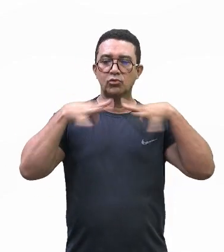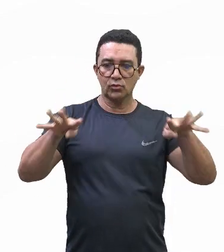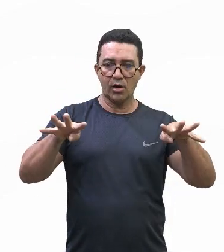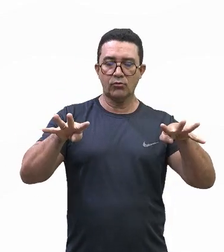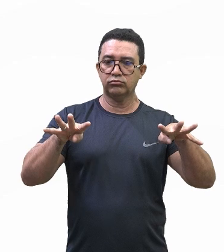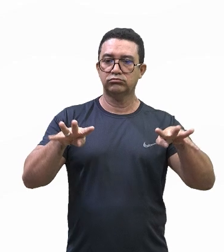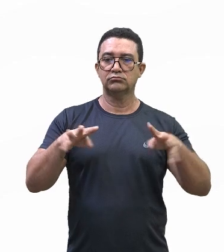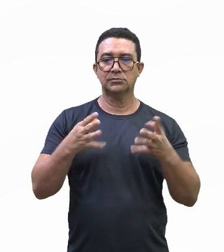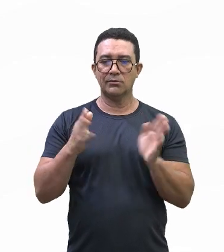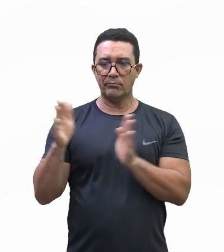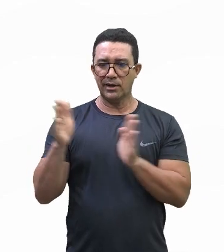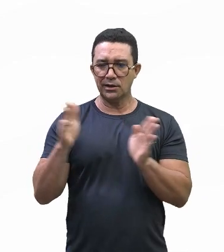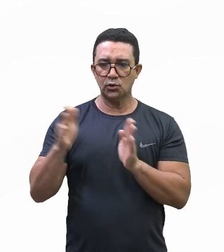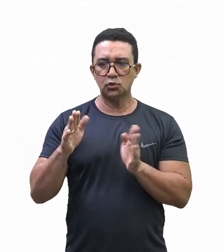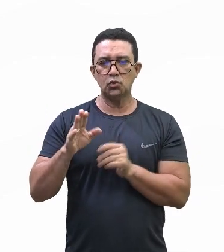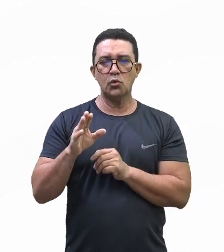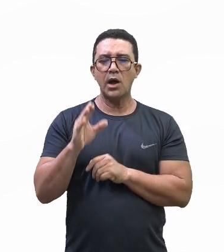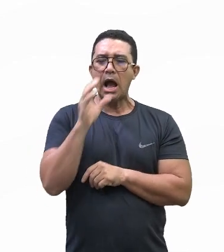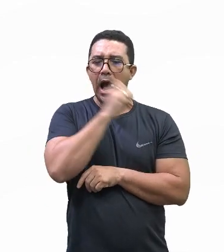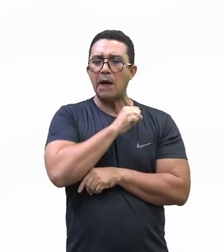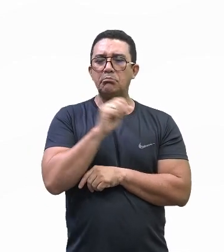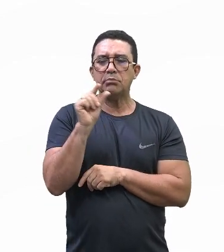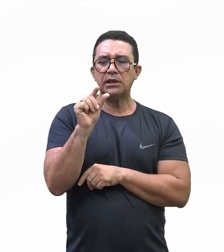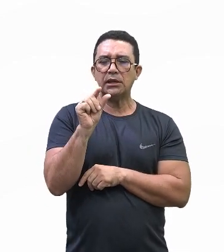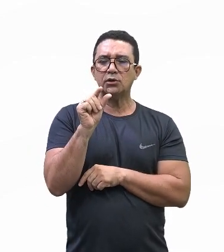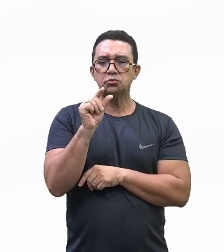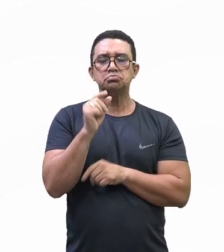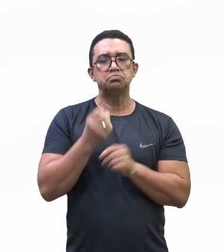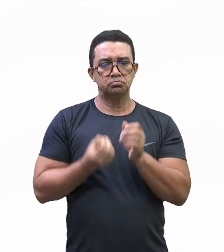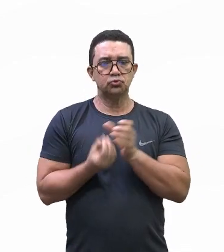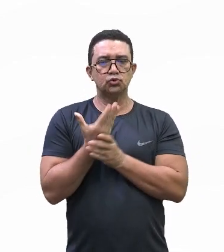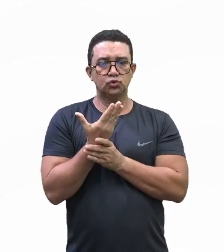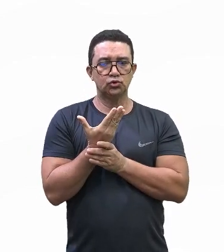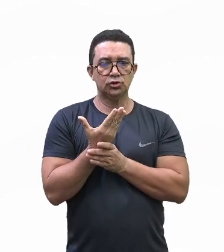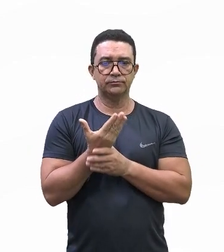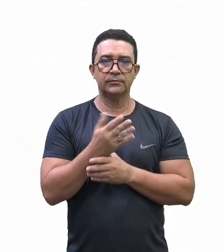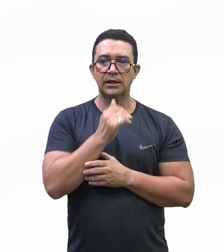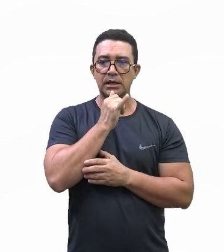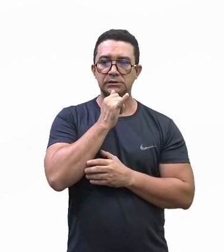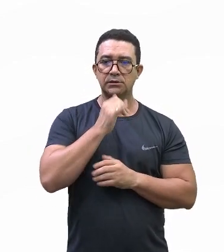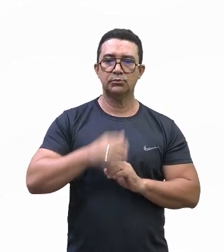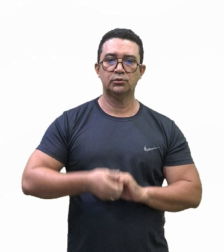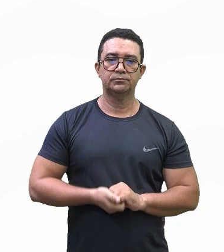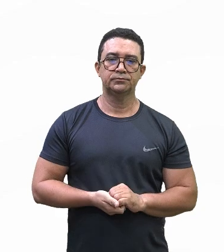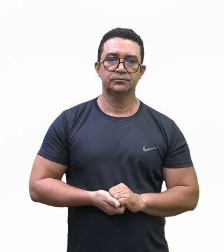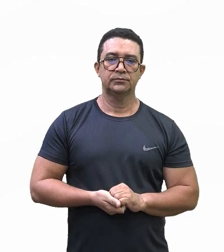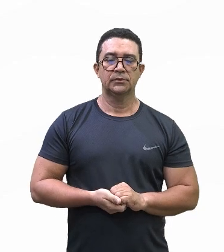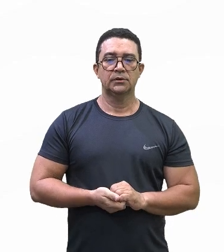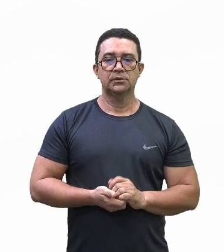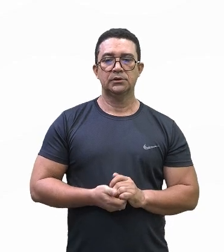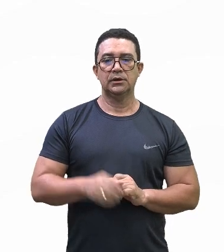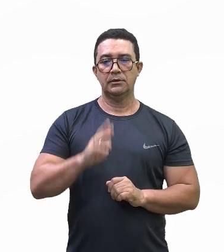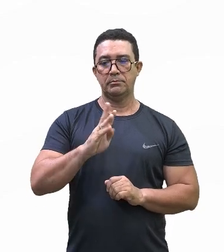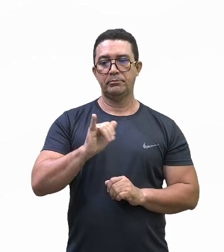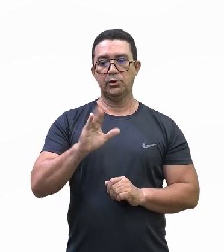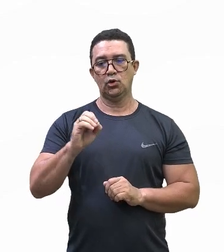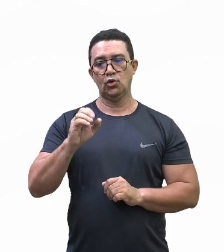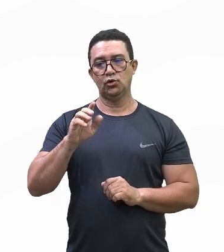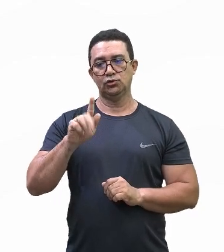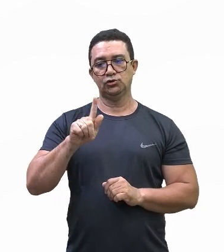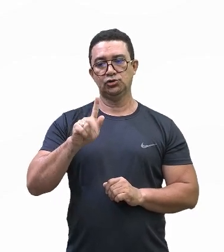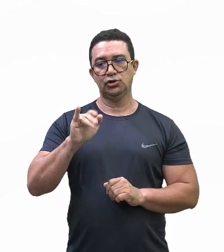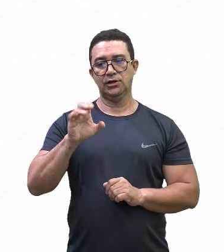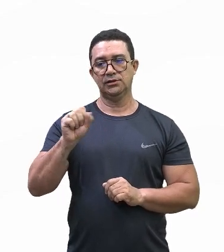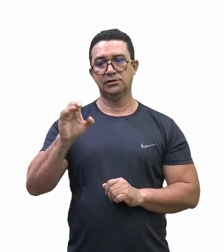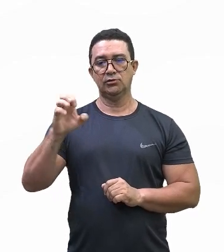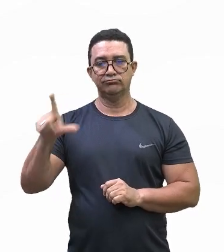de tempo pequenos, tá? Intervalos bem curtinhos, como, por exemplo, o biodiesel, o